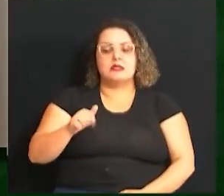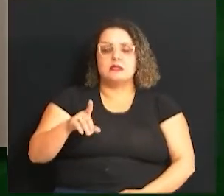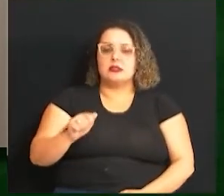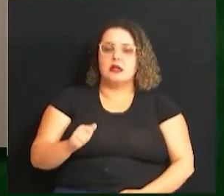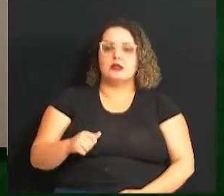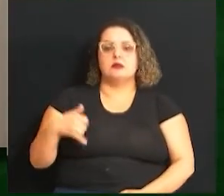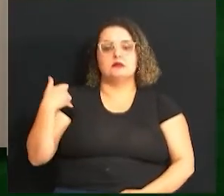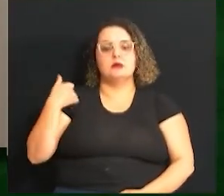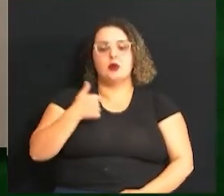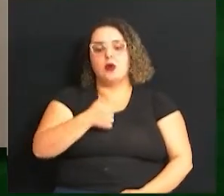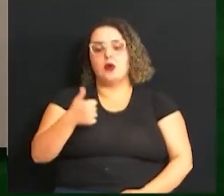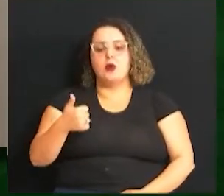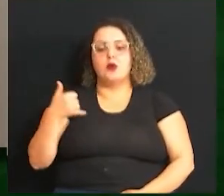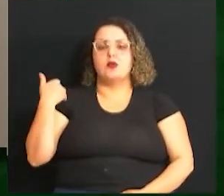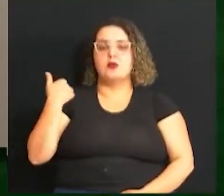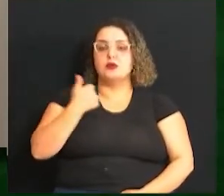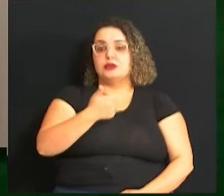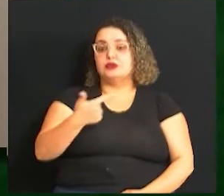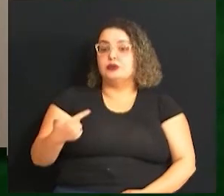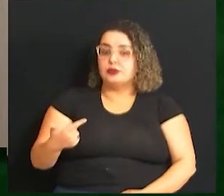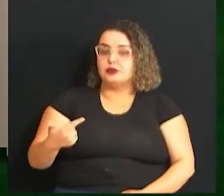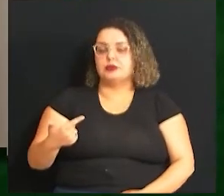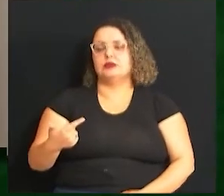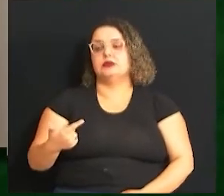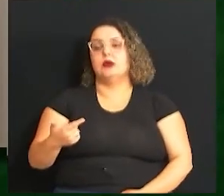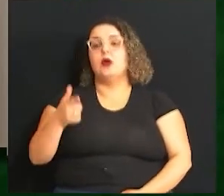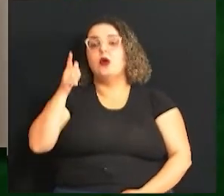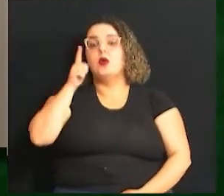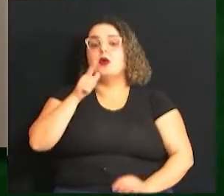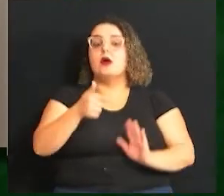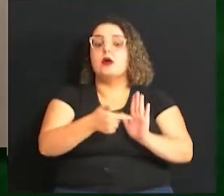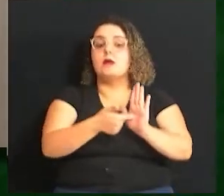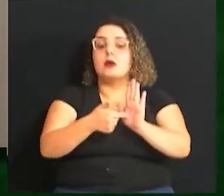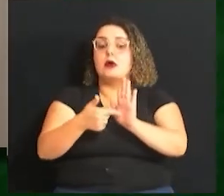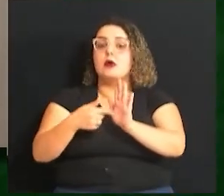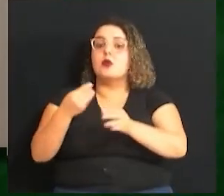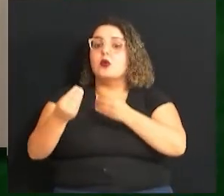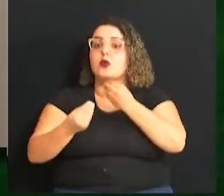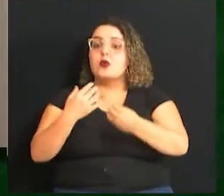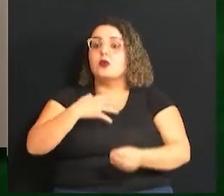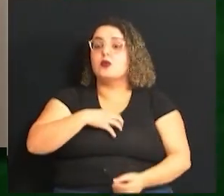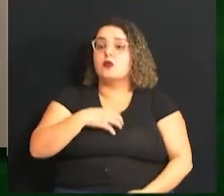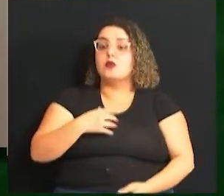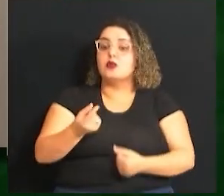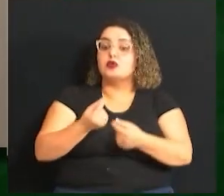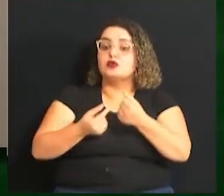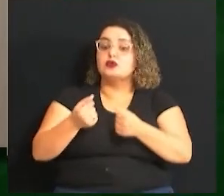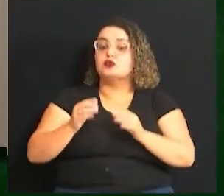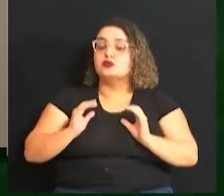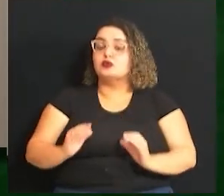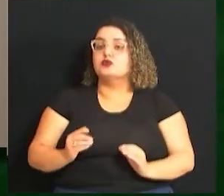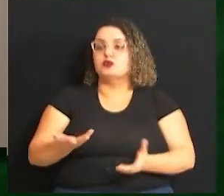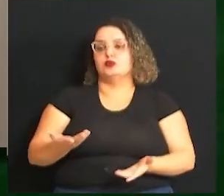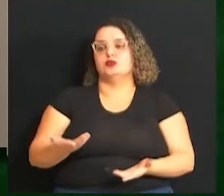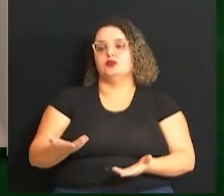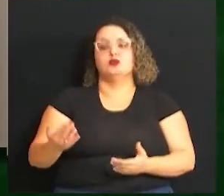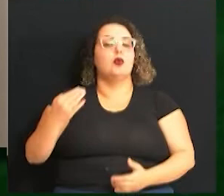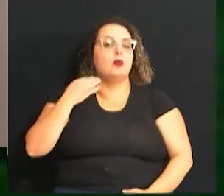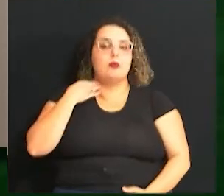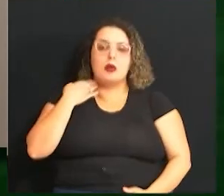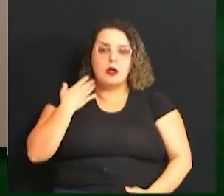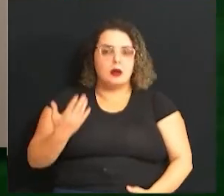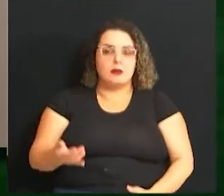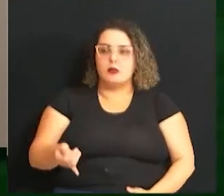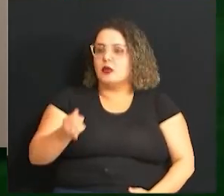Quando a criança está com 11, 12, 13 anos, você já consegue ir mostrando para ela de que forma que o dinheiro se comporta numa